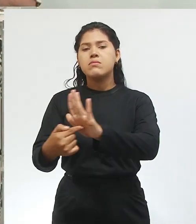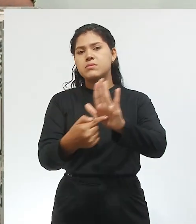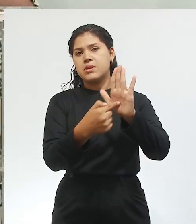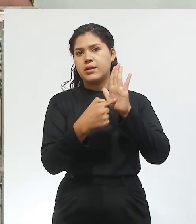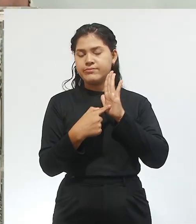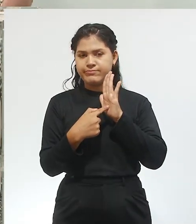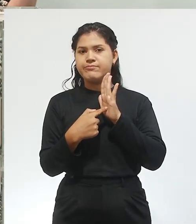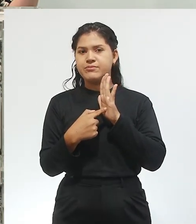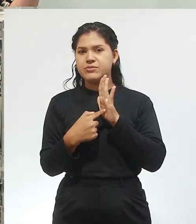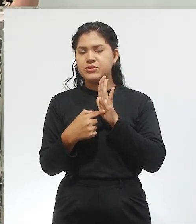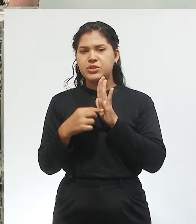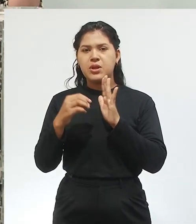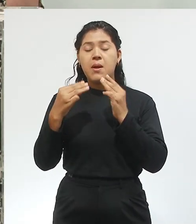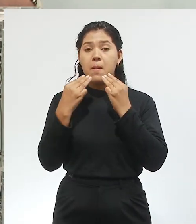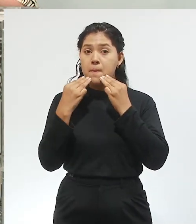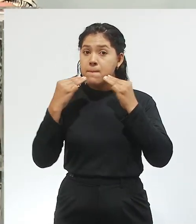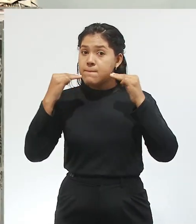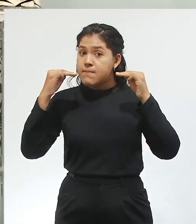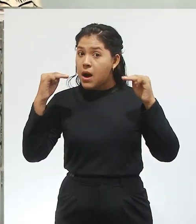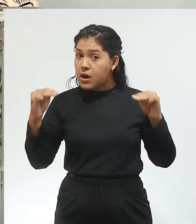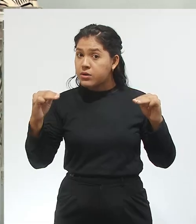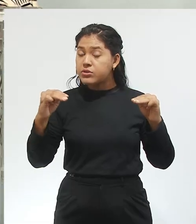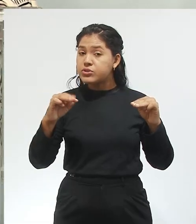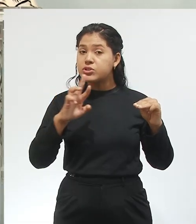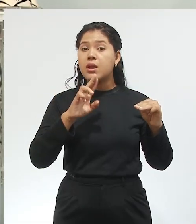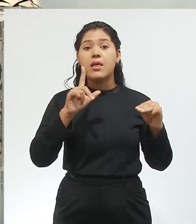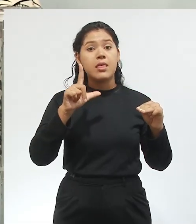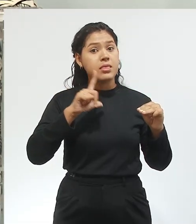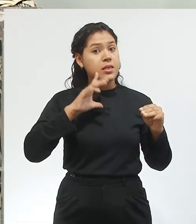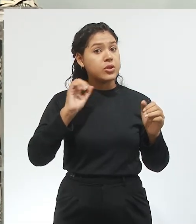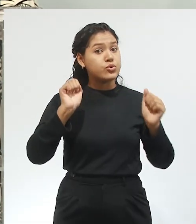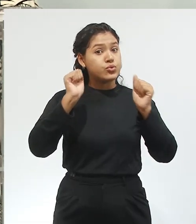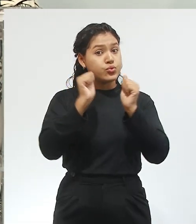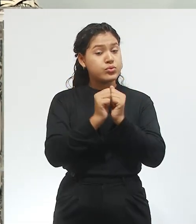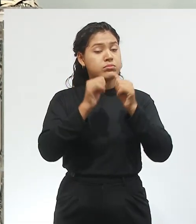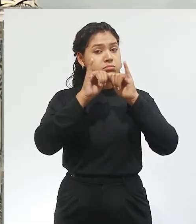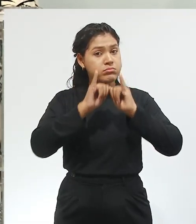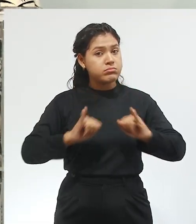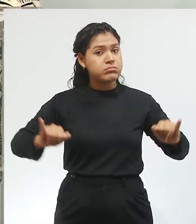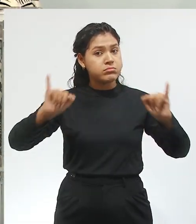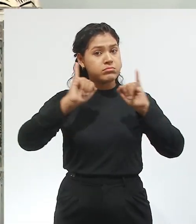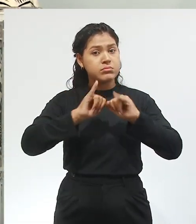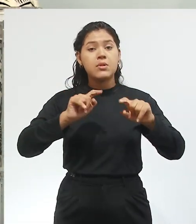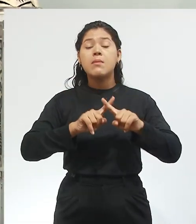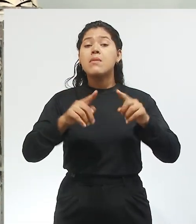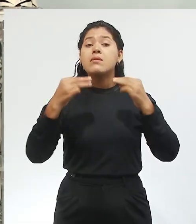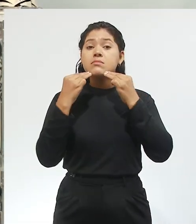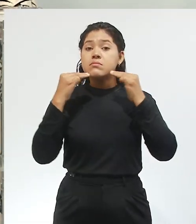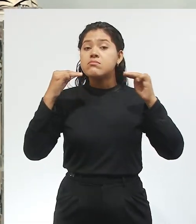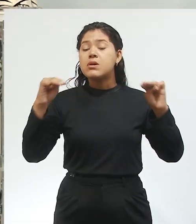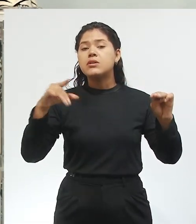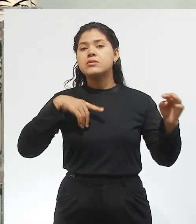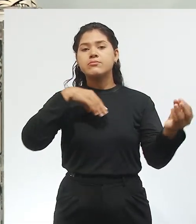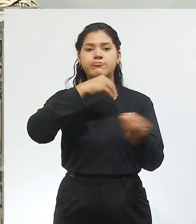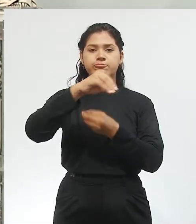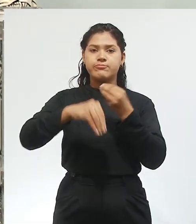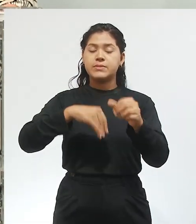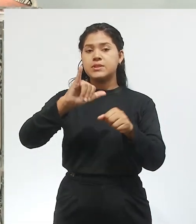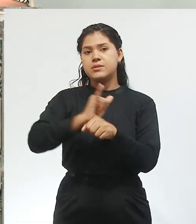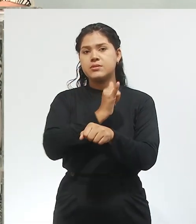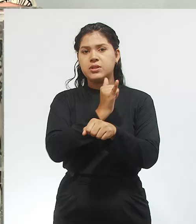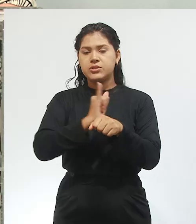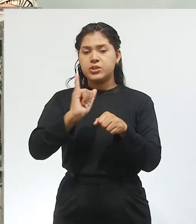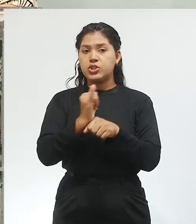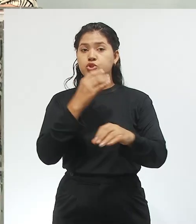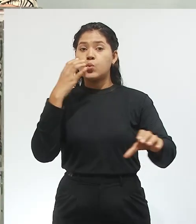o marketing não é só publicidade. A publicidade, ela entra nesse P de promoção. É aqui que entra a parte de comunicação.